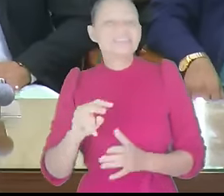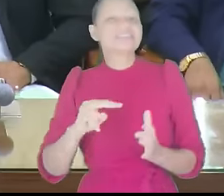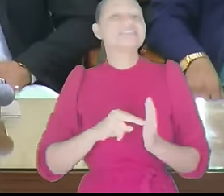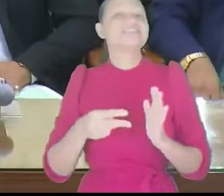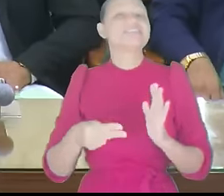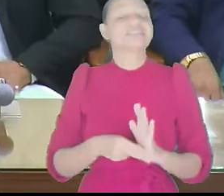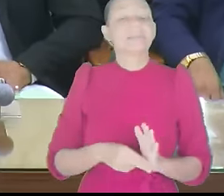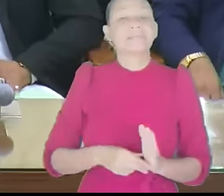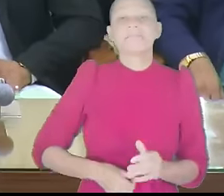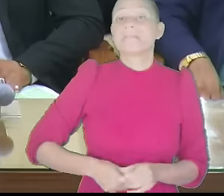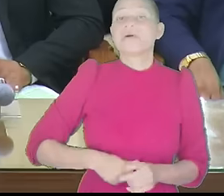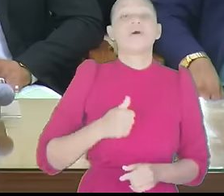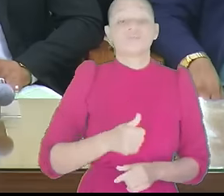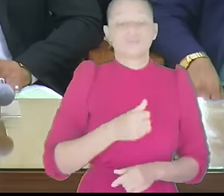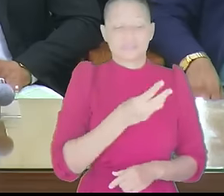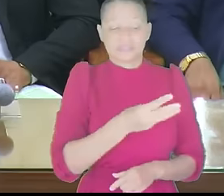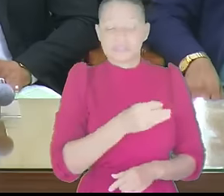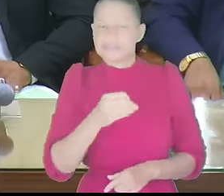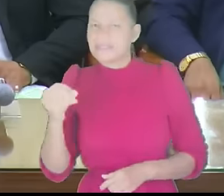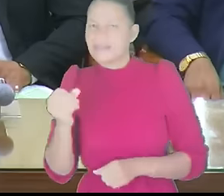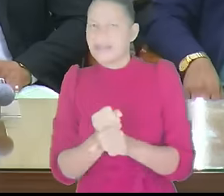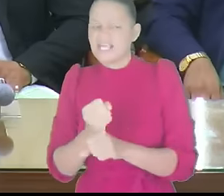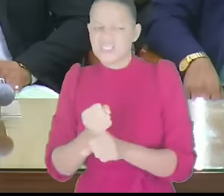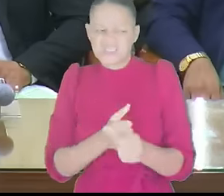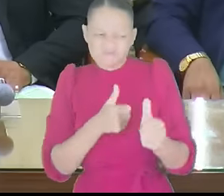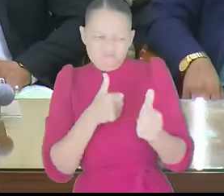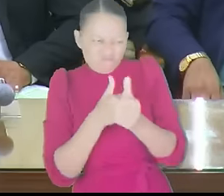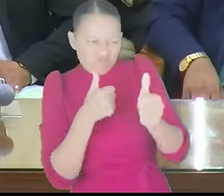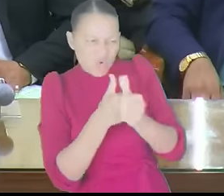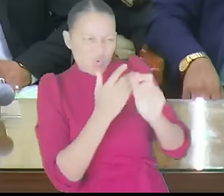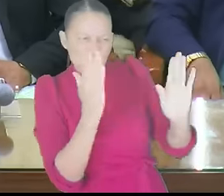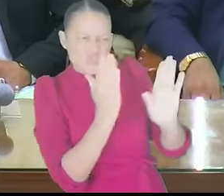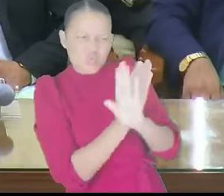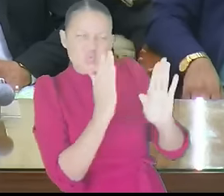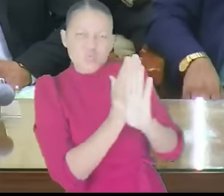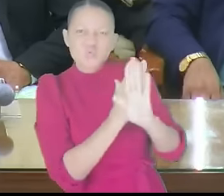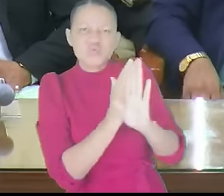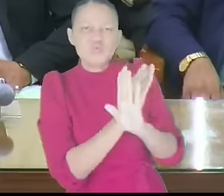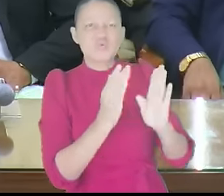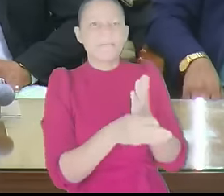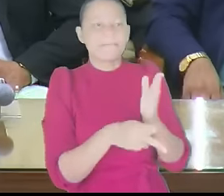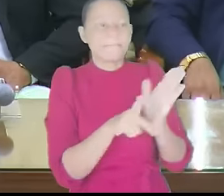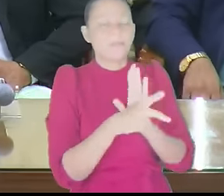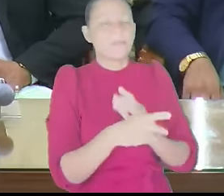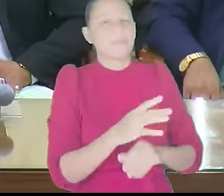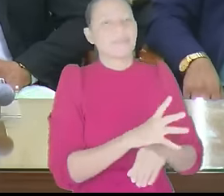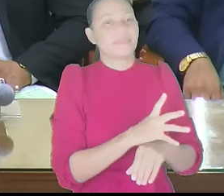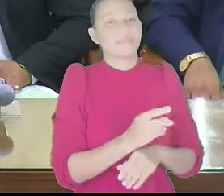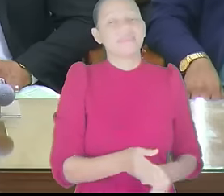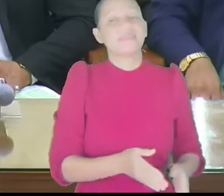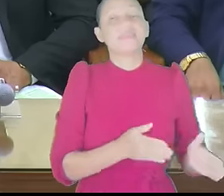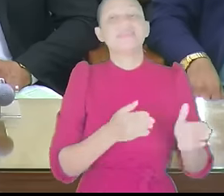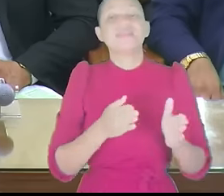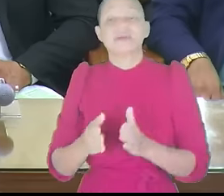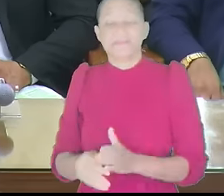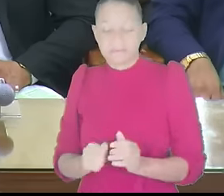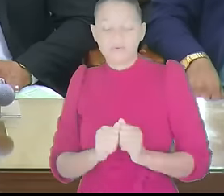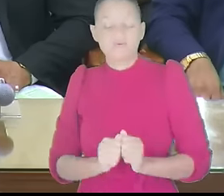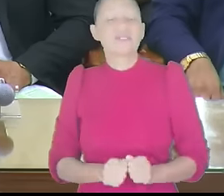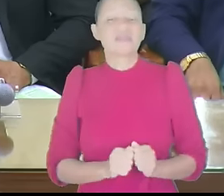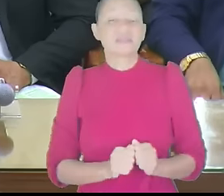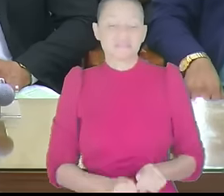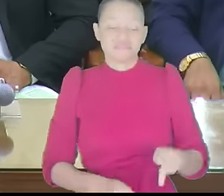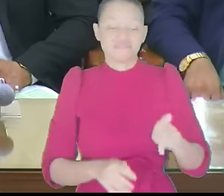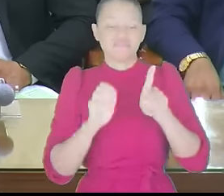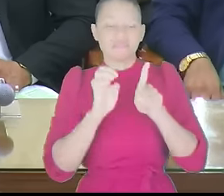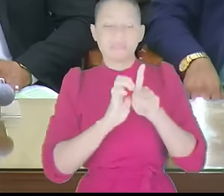os primeiros 300 anos de perseguição à igreja. Depois veio a igreja de Pérgamo. A igreja